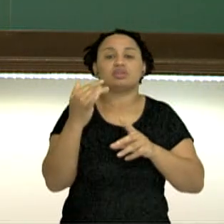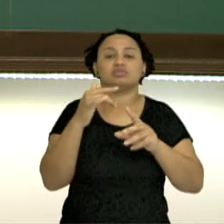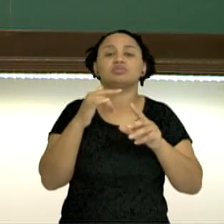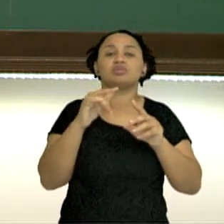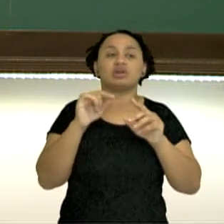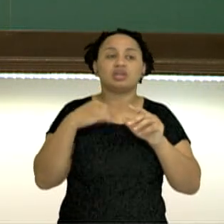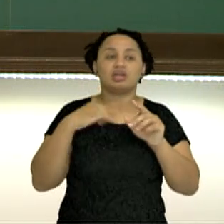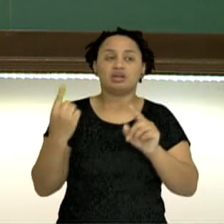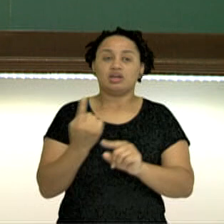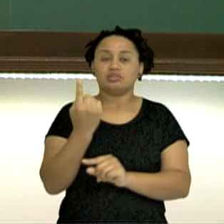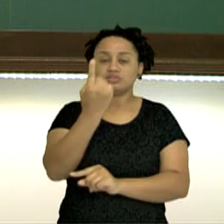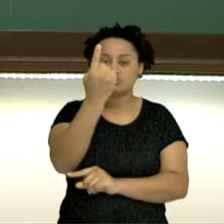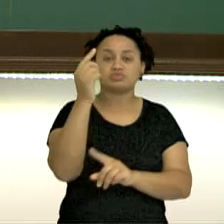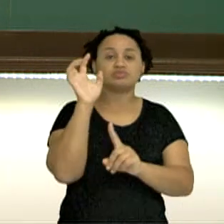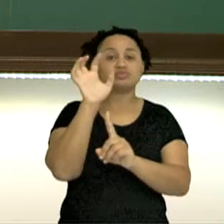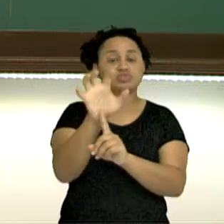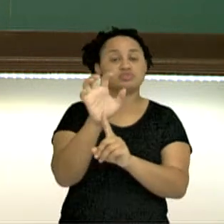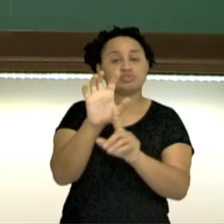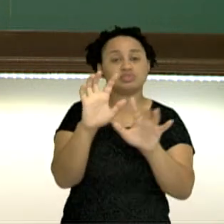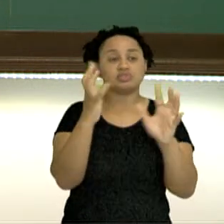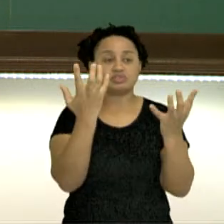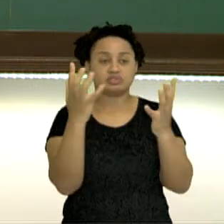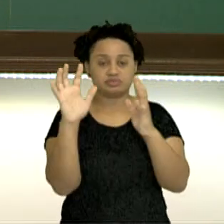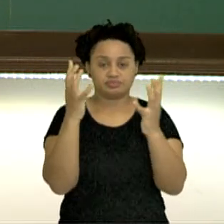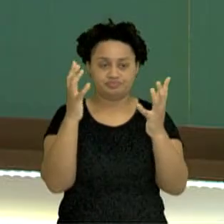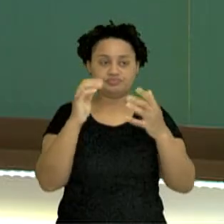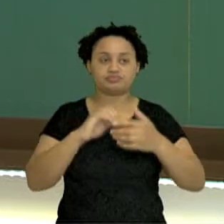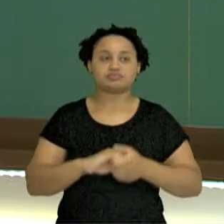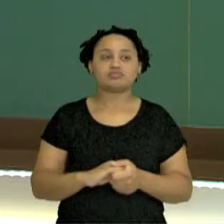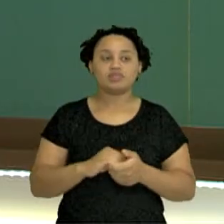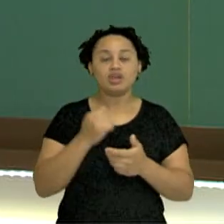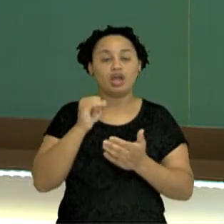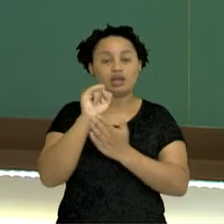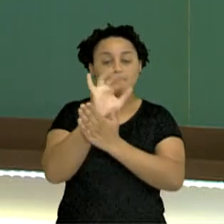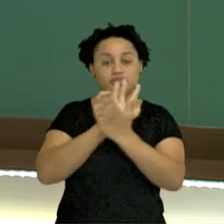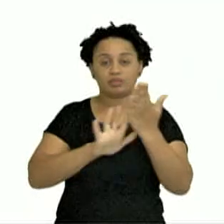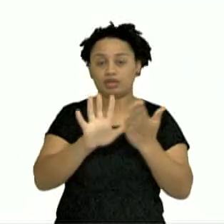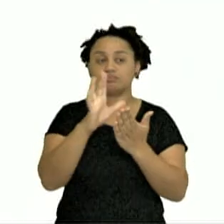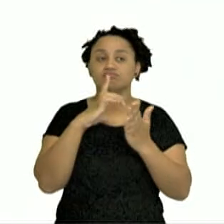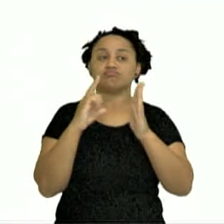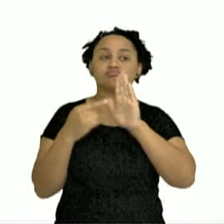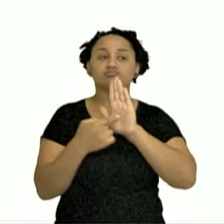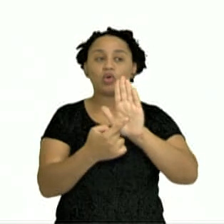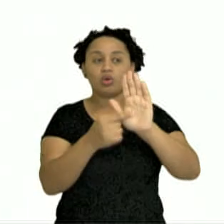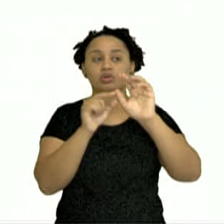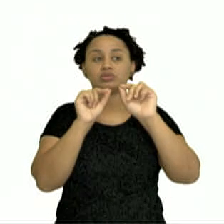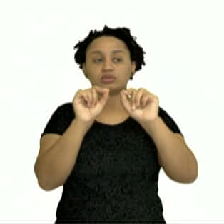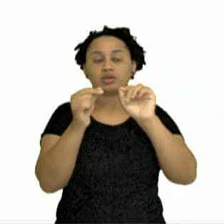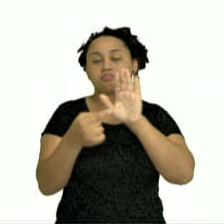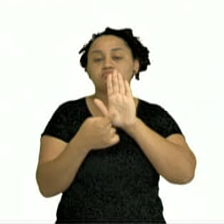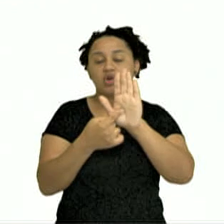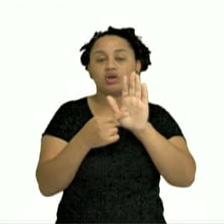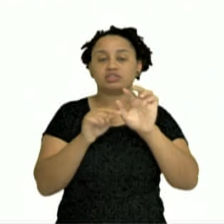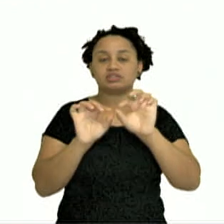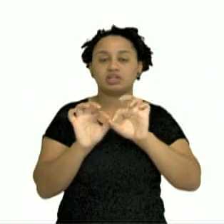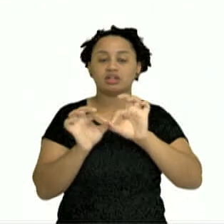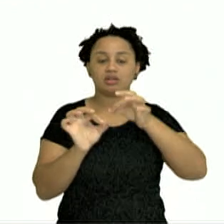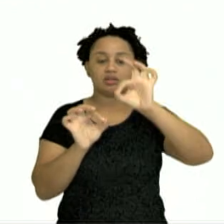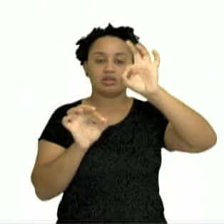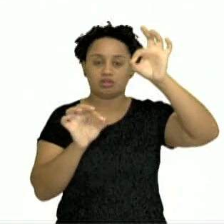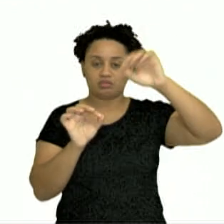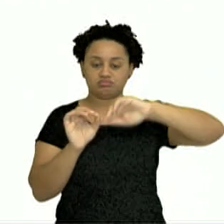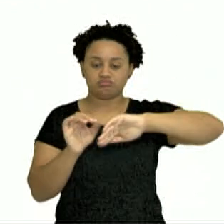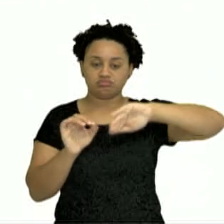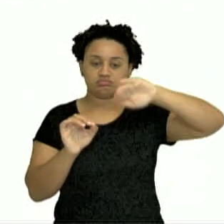vai influenciar diretamente no clima. Observa a imagem que eu estou trazendo aqui para você, que quanto maior a altitude de um